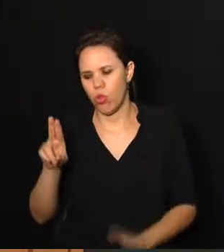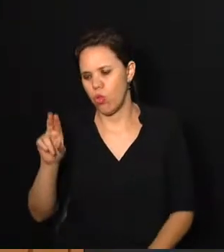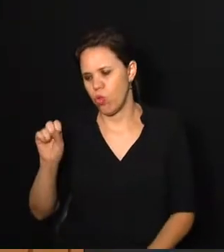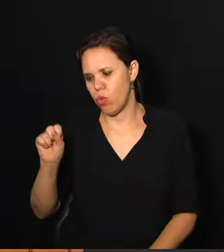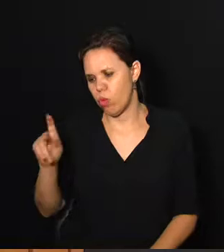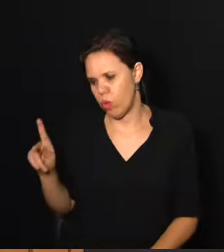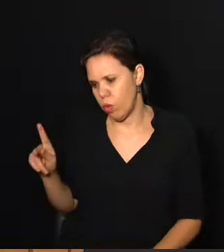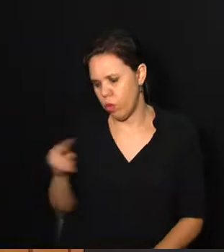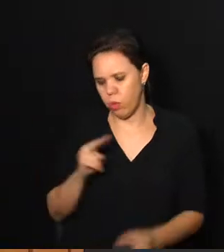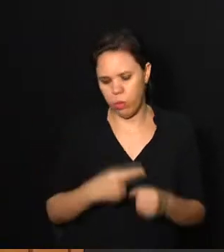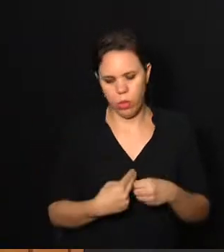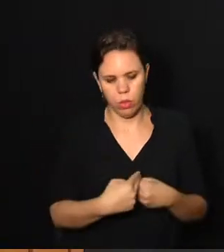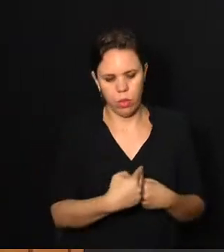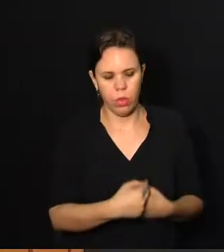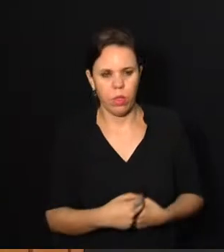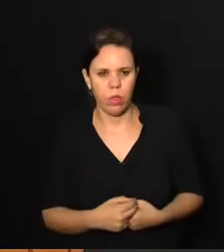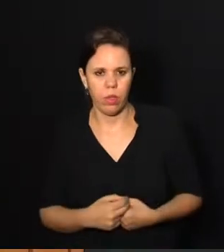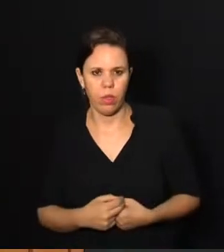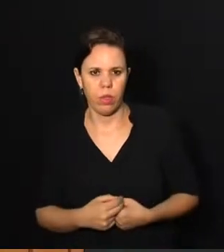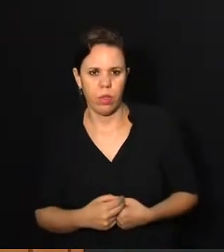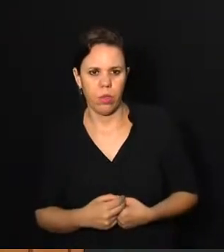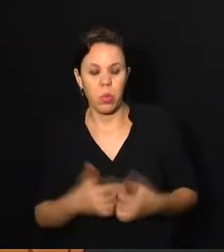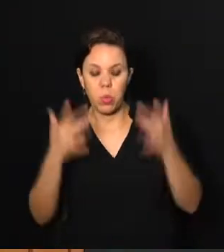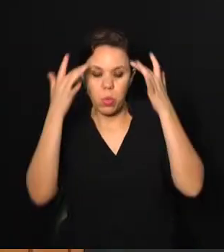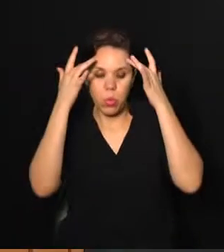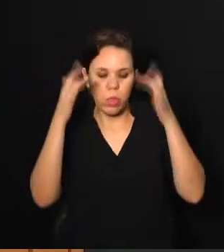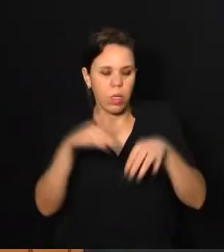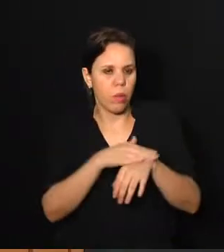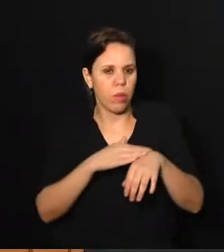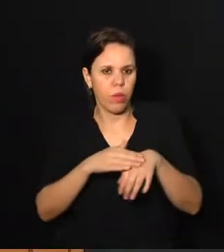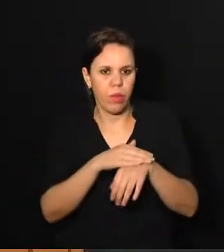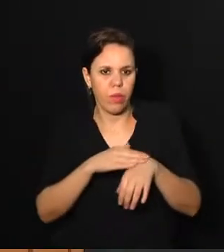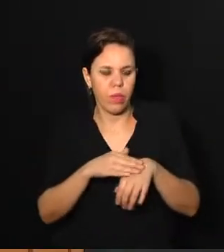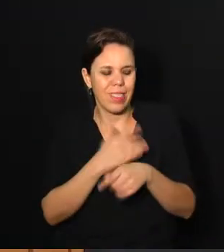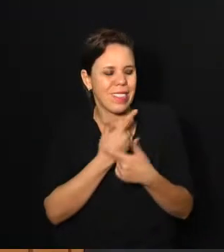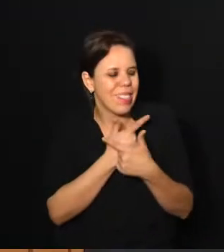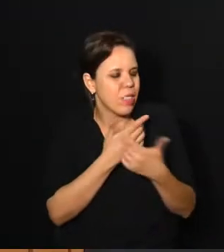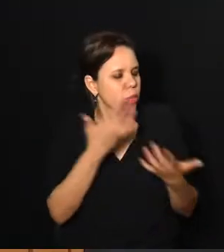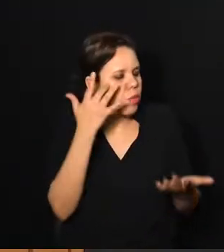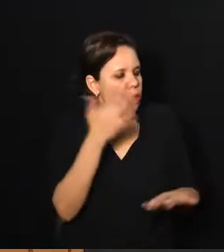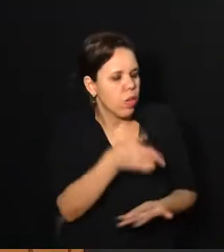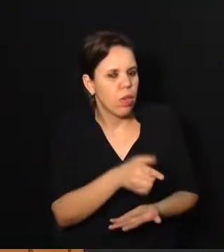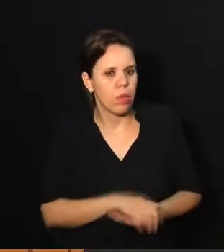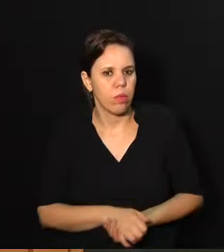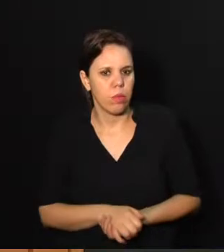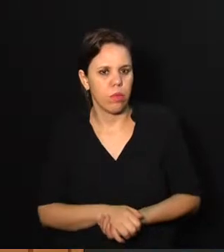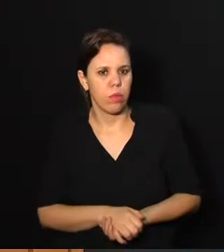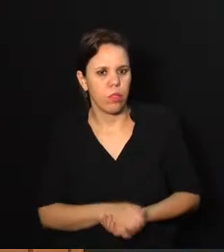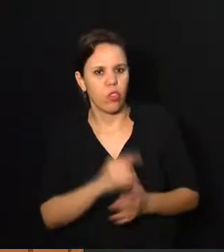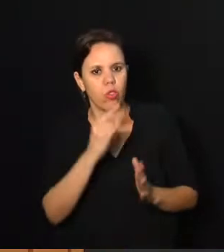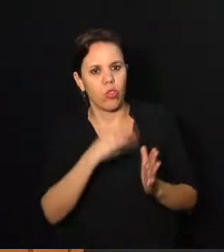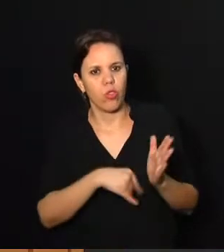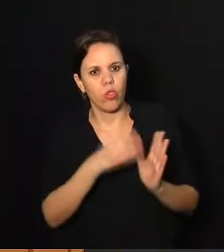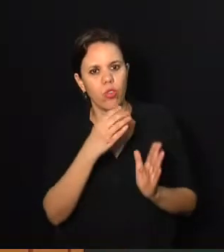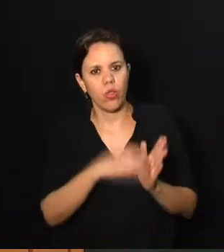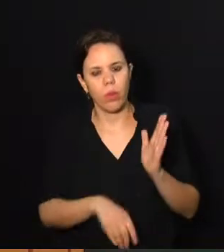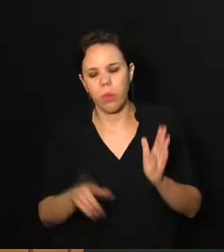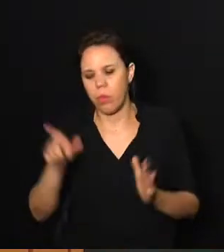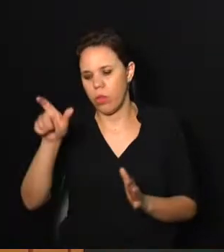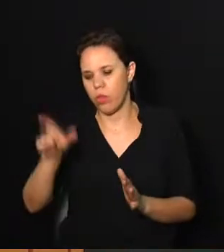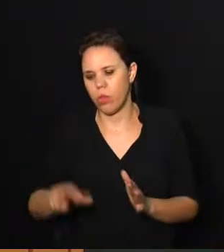Unicamp, e não sabe conversar com o idoso, não sabe sorrir. Chega currículo, uma